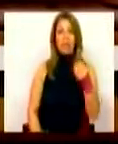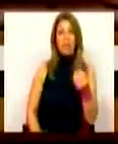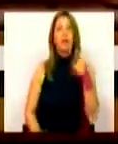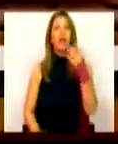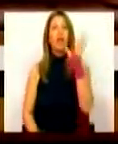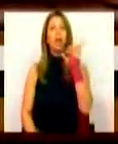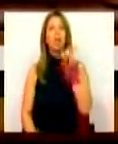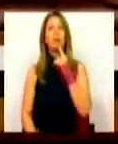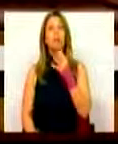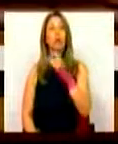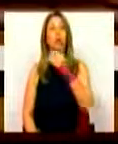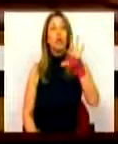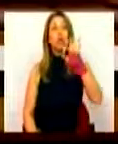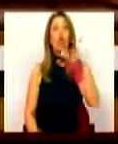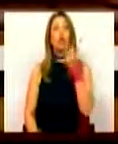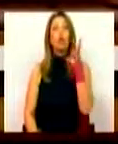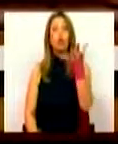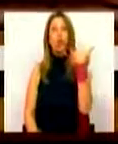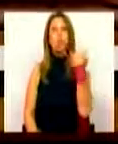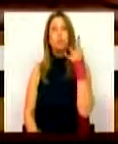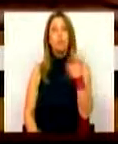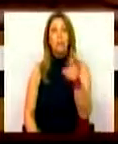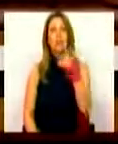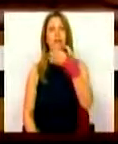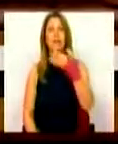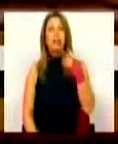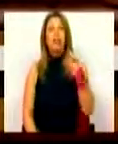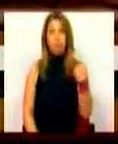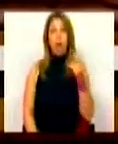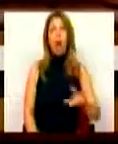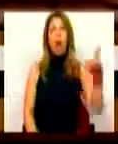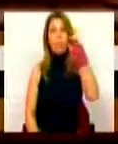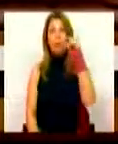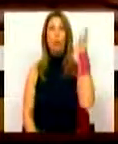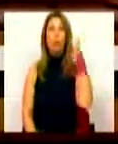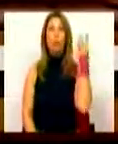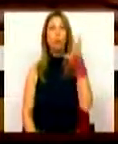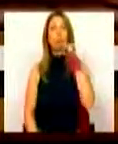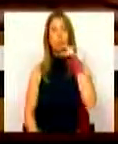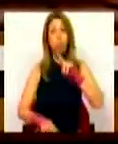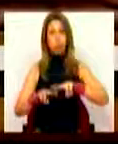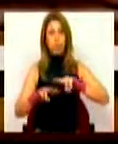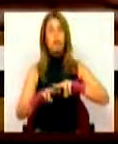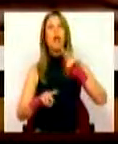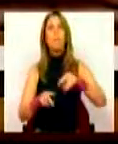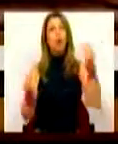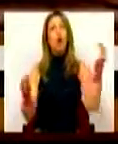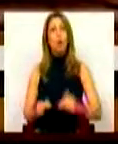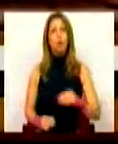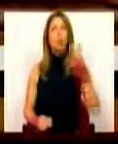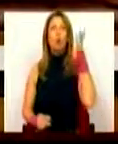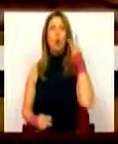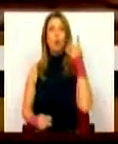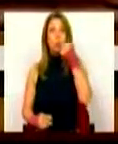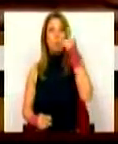2018, 12.790. Aumentamos o número de guardas e reduzimos o número de reclusos.